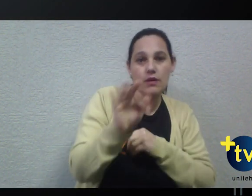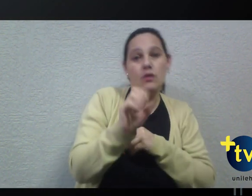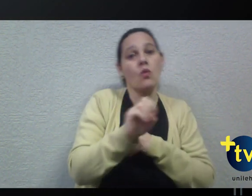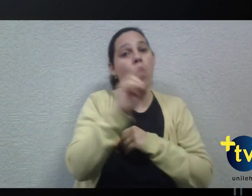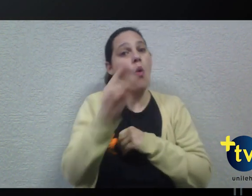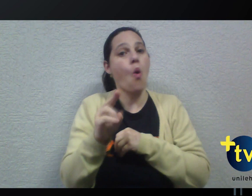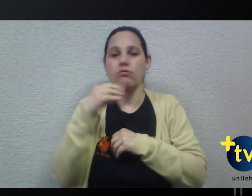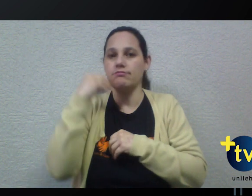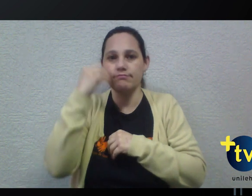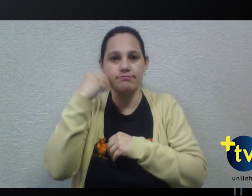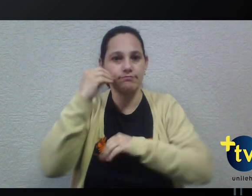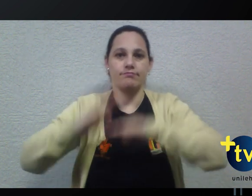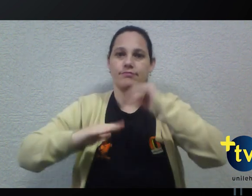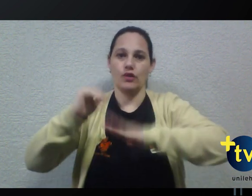profissional.